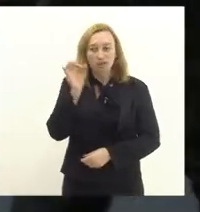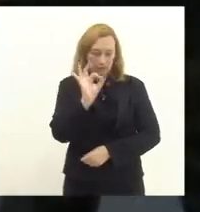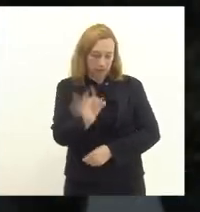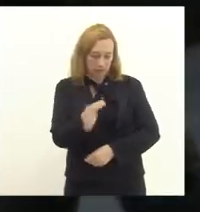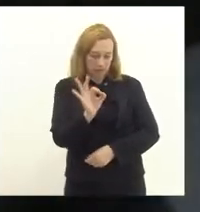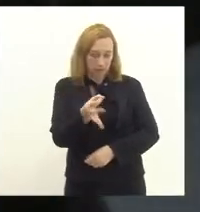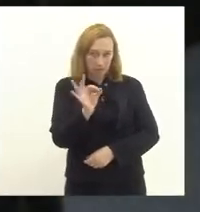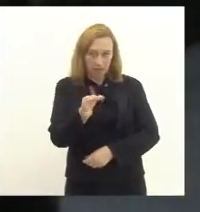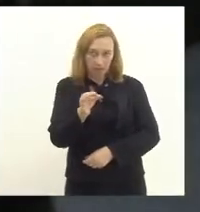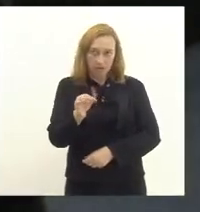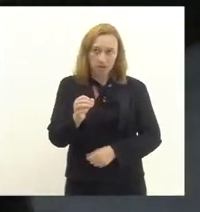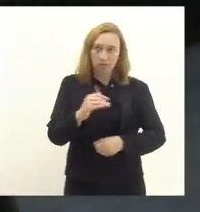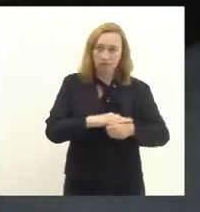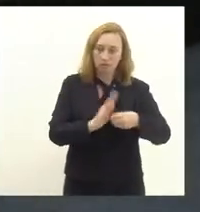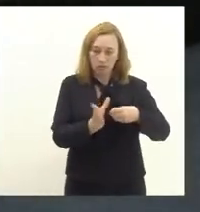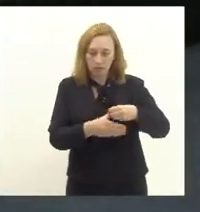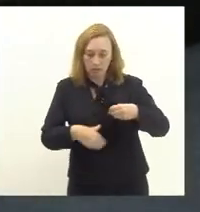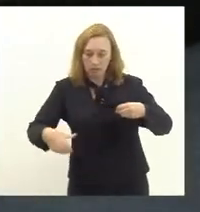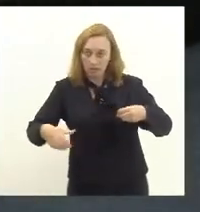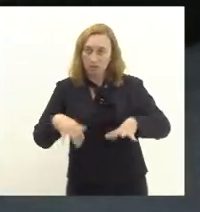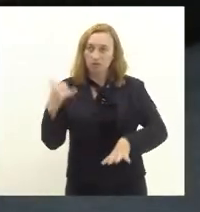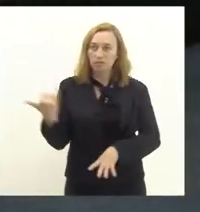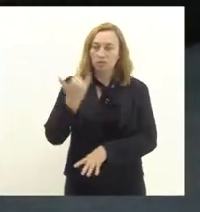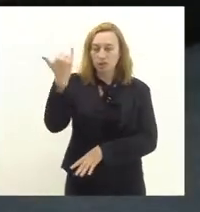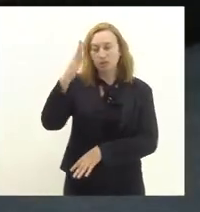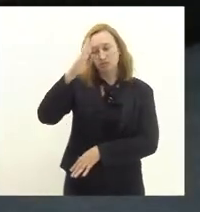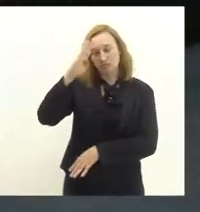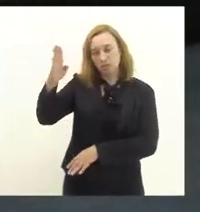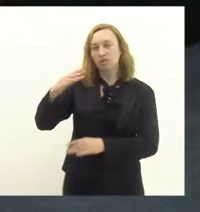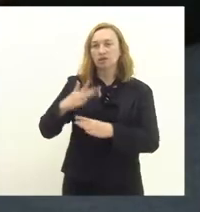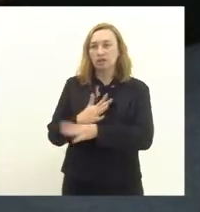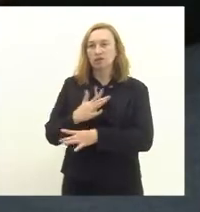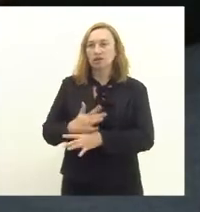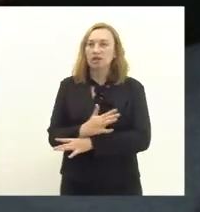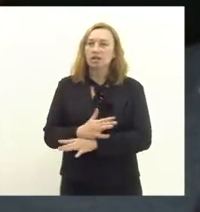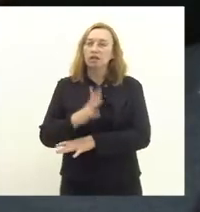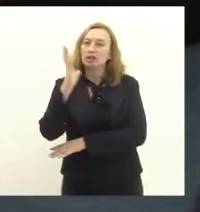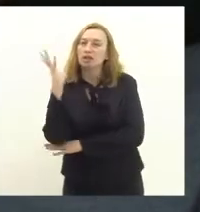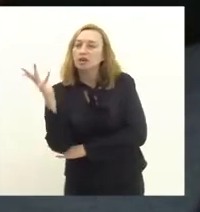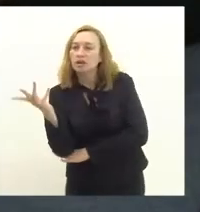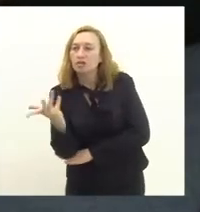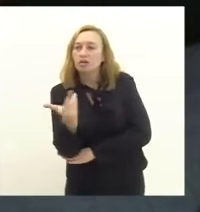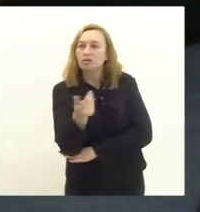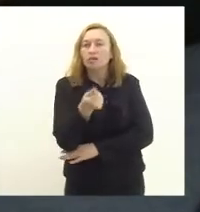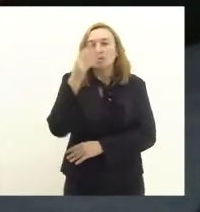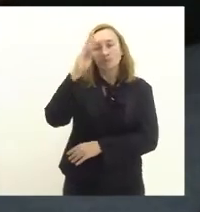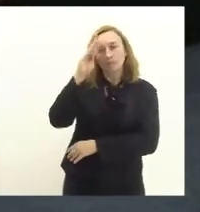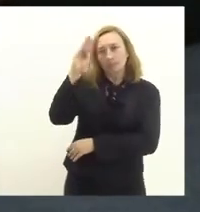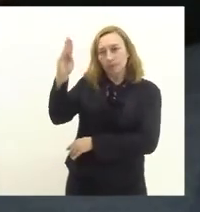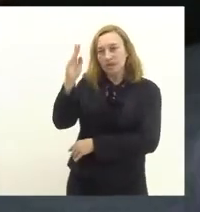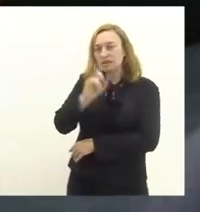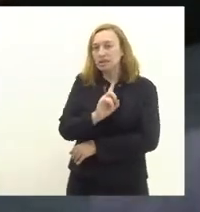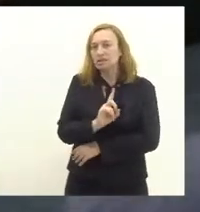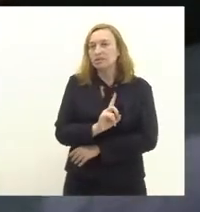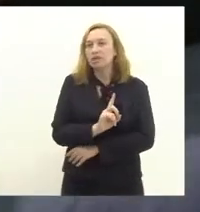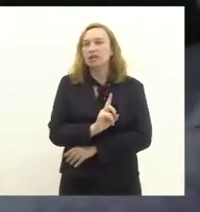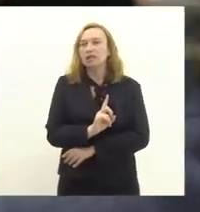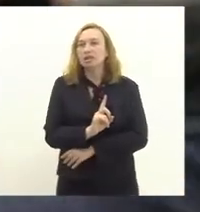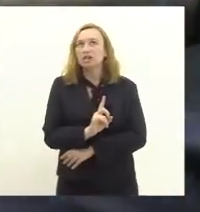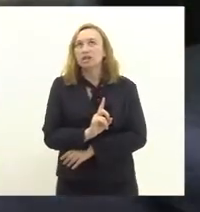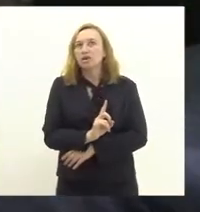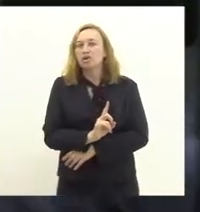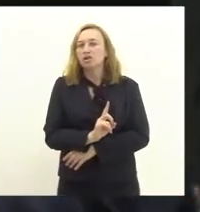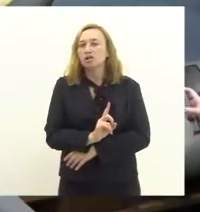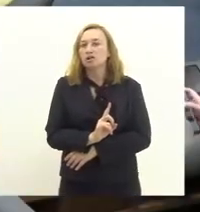para o saneamento da cidade. São fundamentais para o meio ambiente, não só para